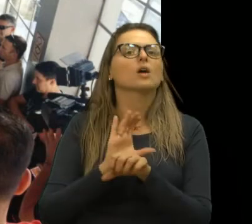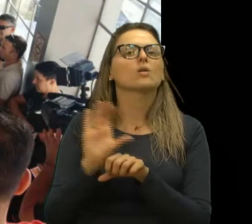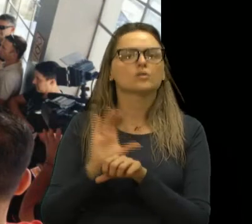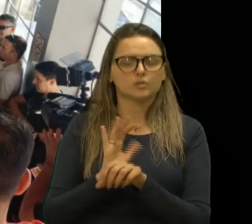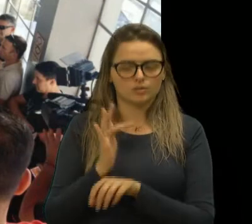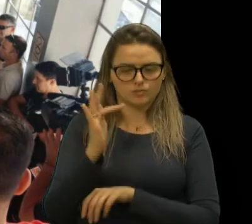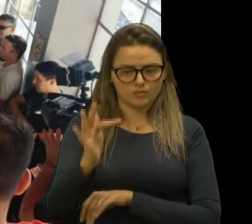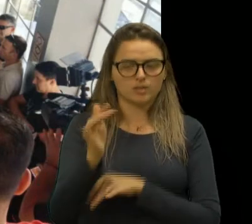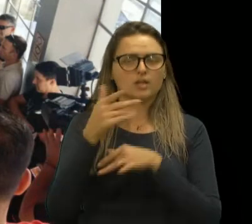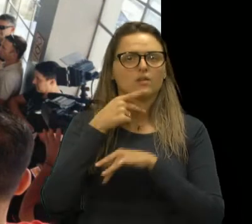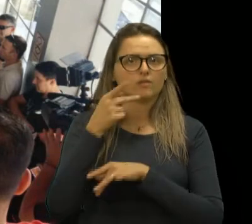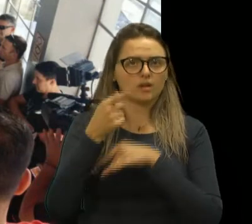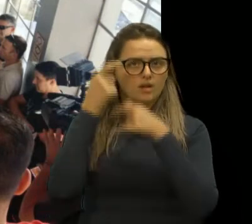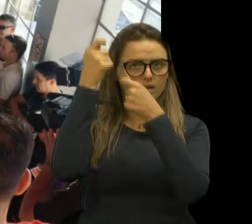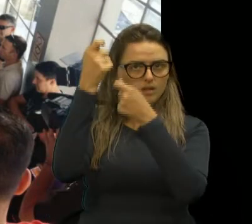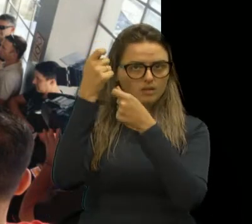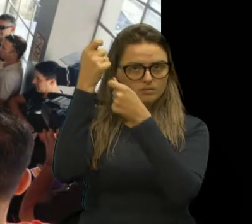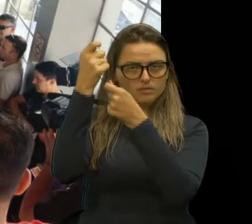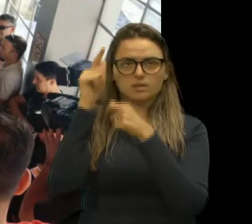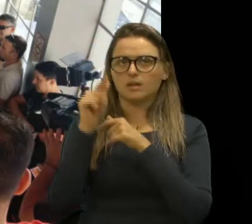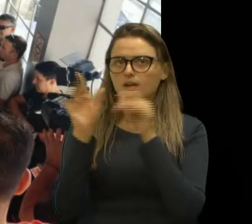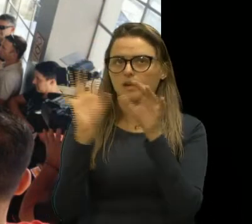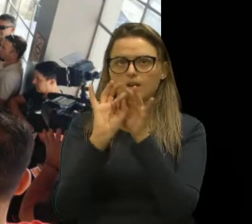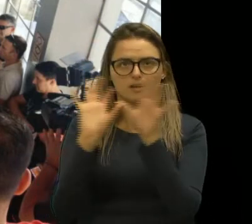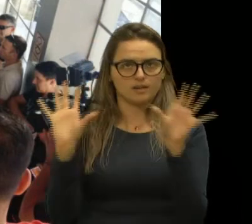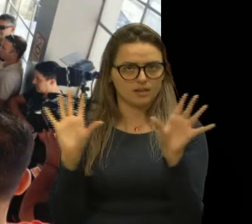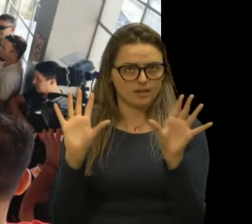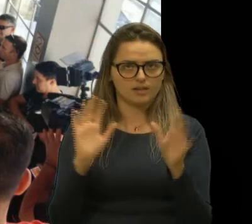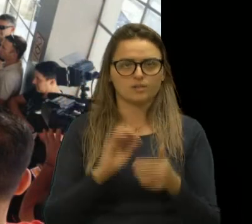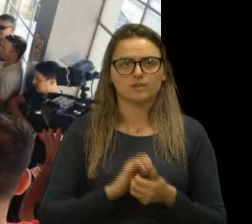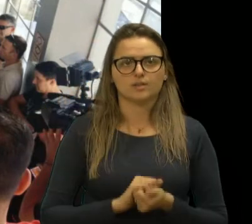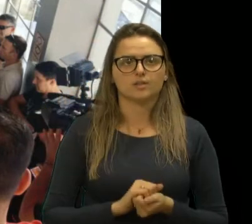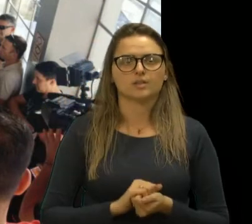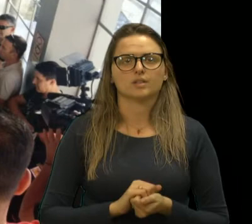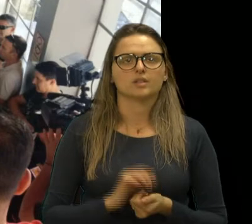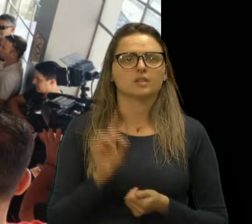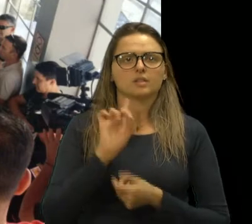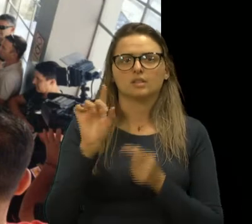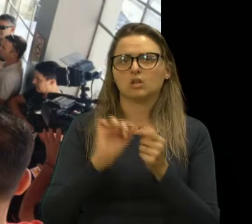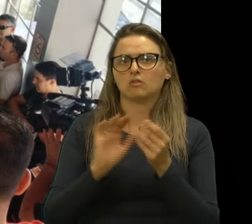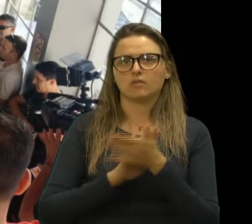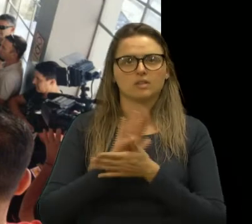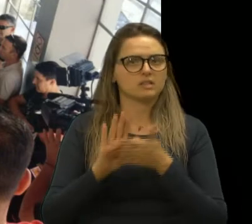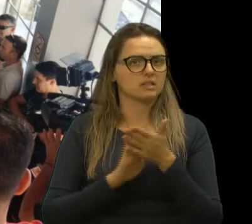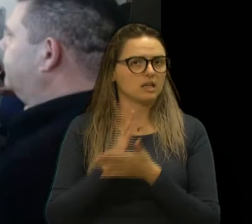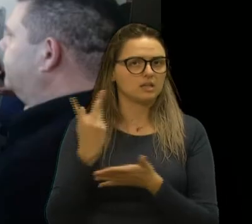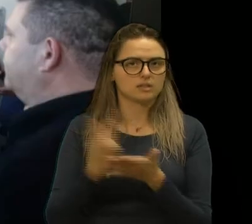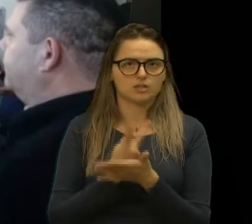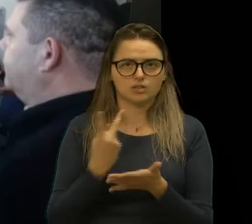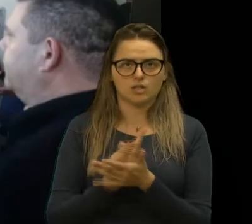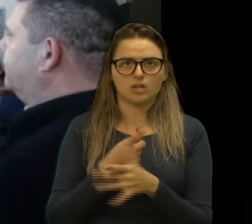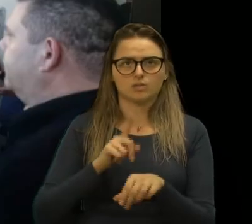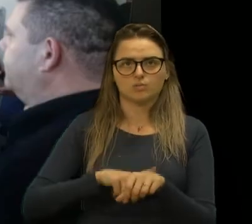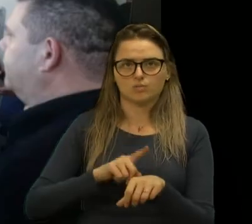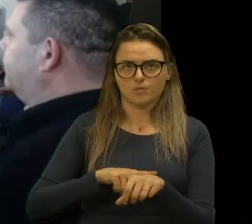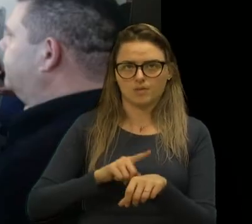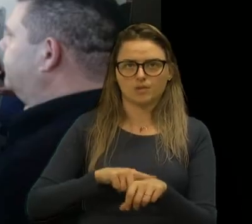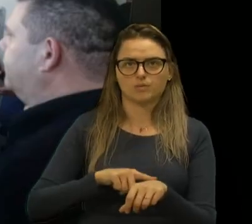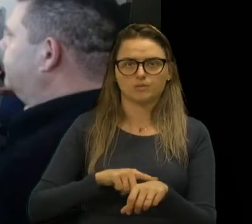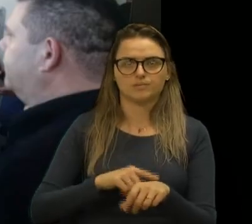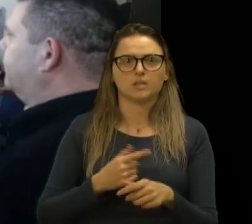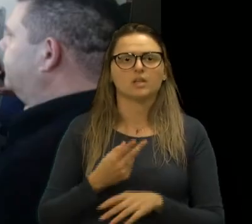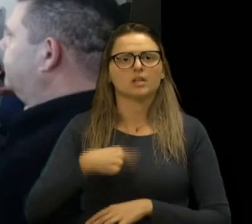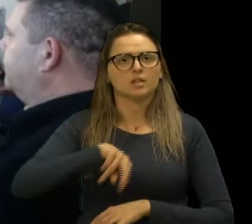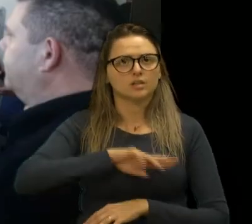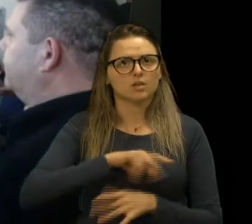é de é livre e não foi feito nada de errado naquele momento estamos tentando cercear